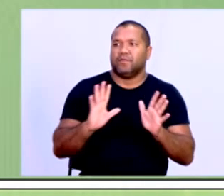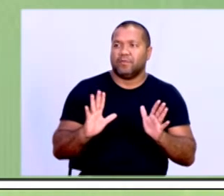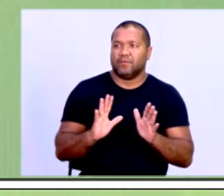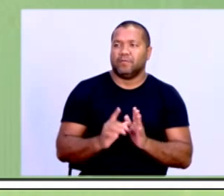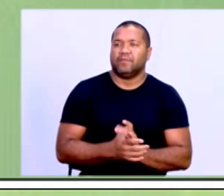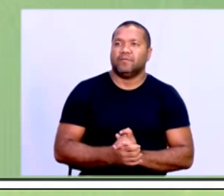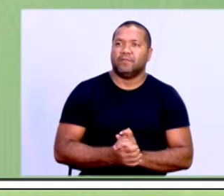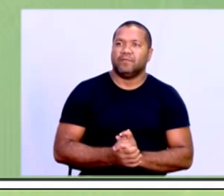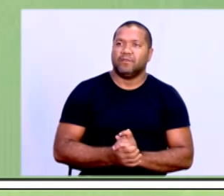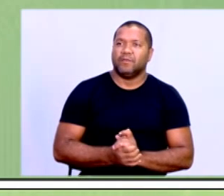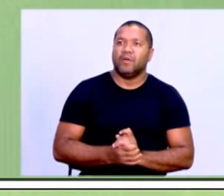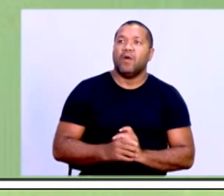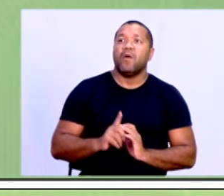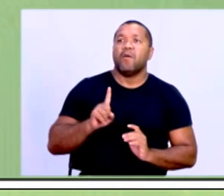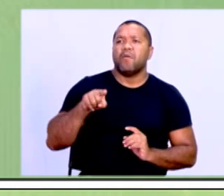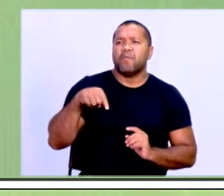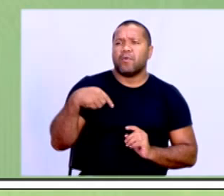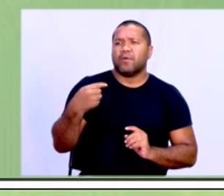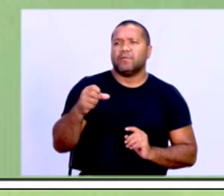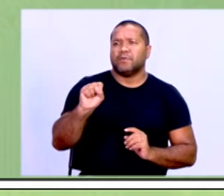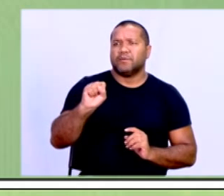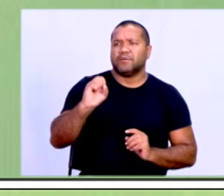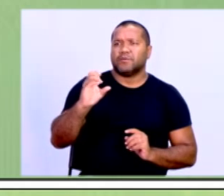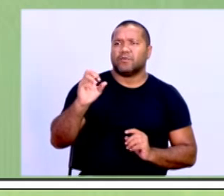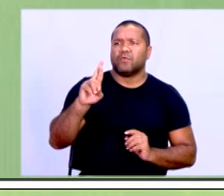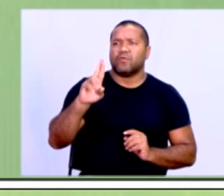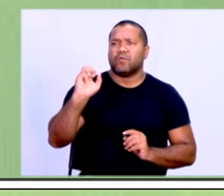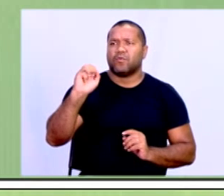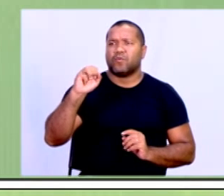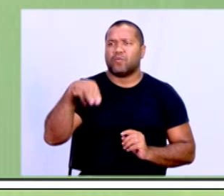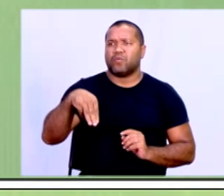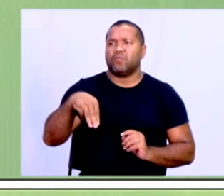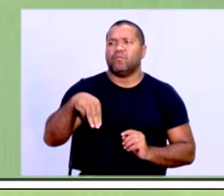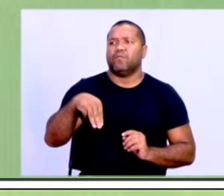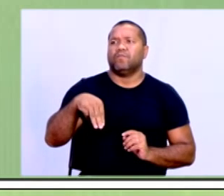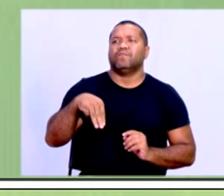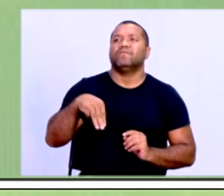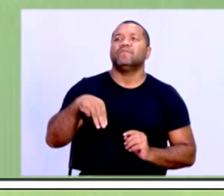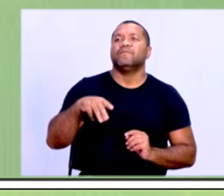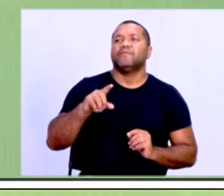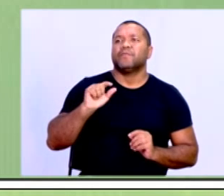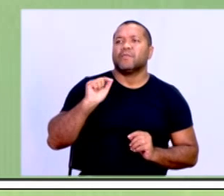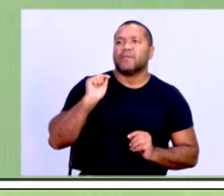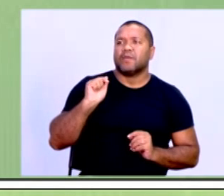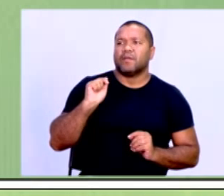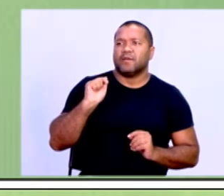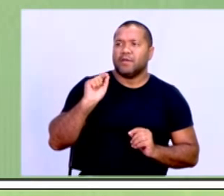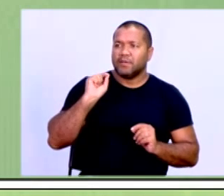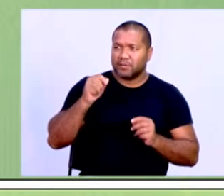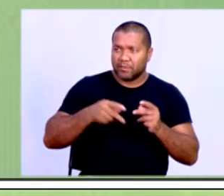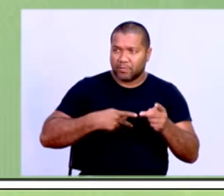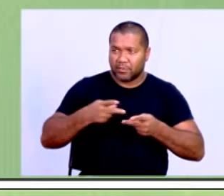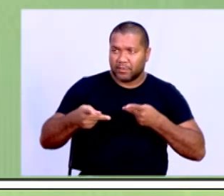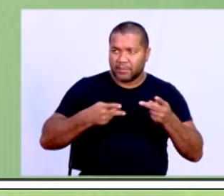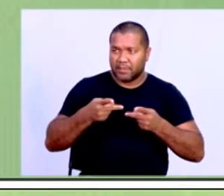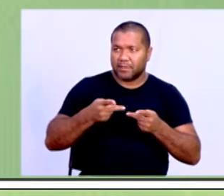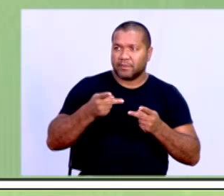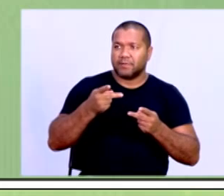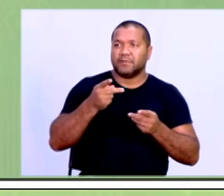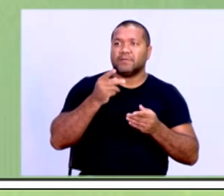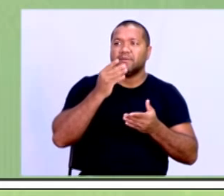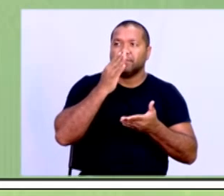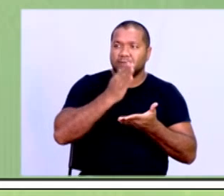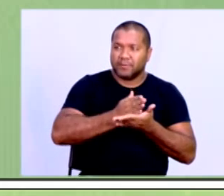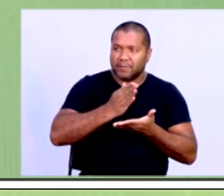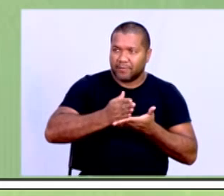Próximo desenvolvimento ágil é o Scrum. O Scrum os projetos são divididos em